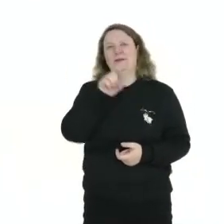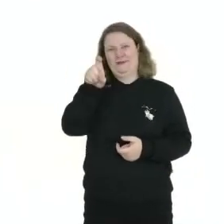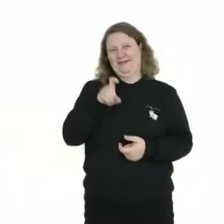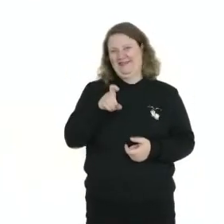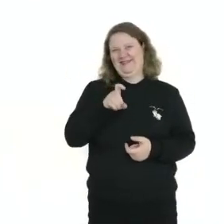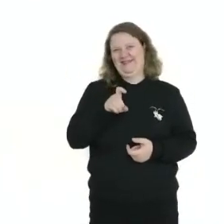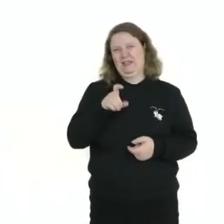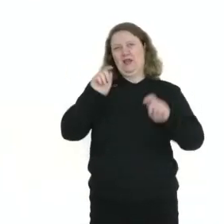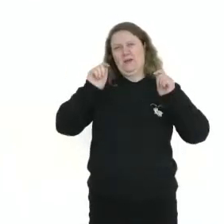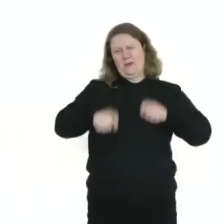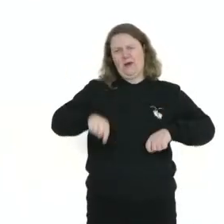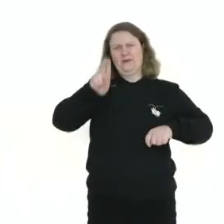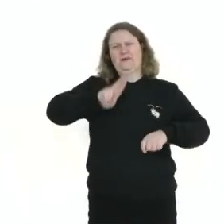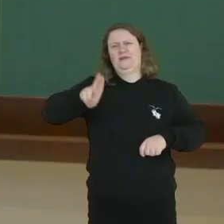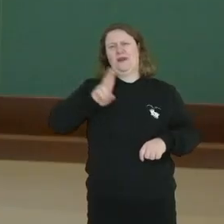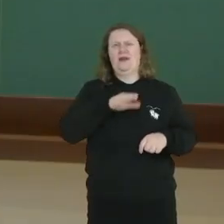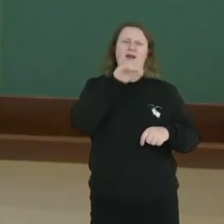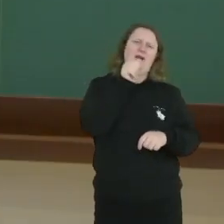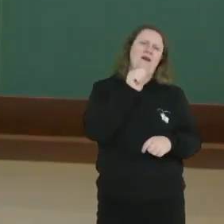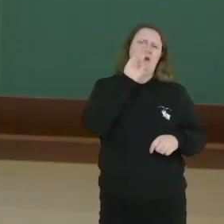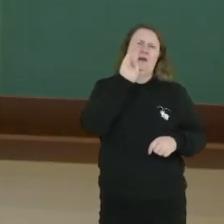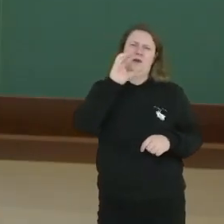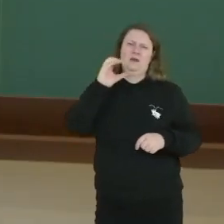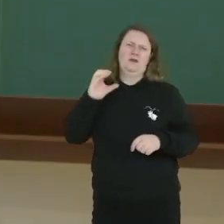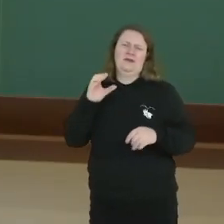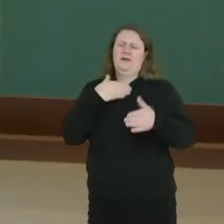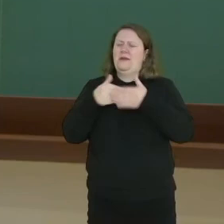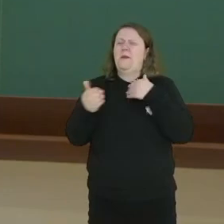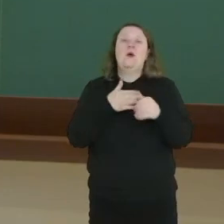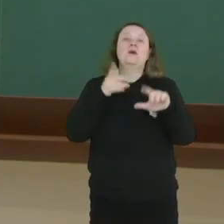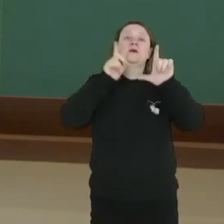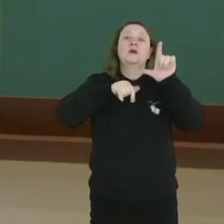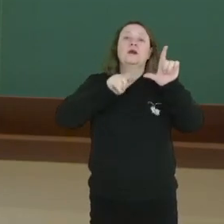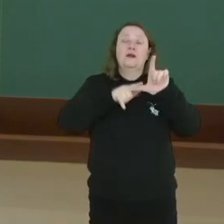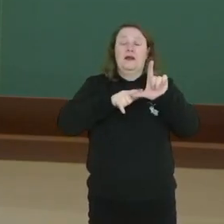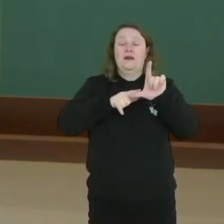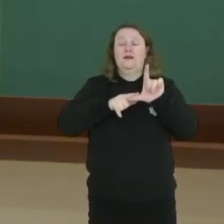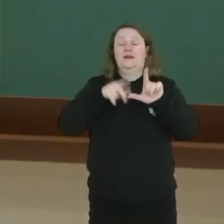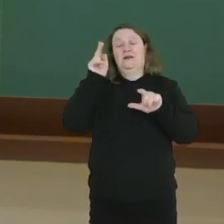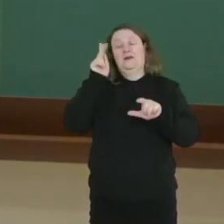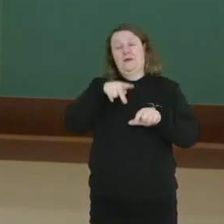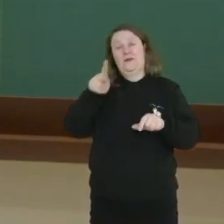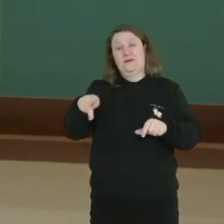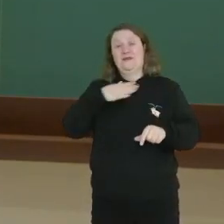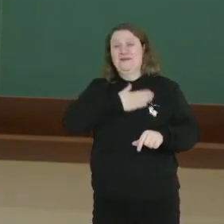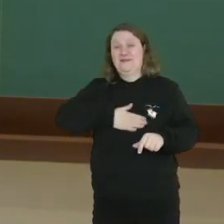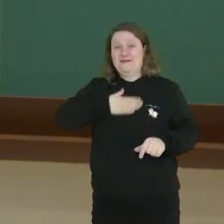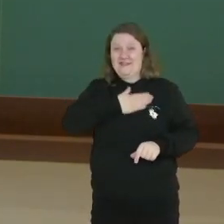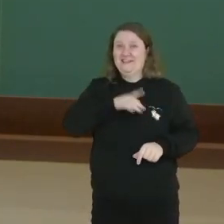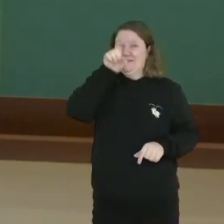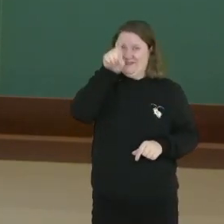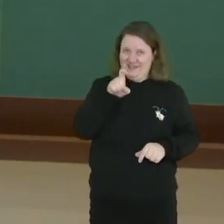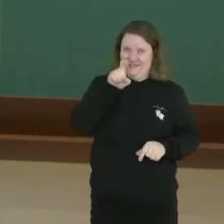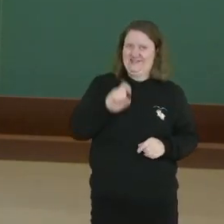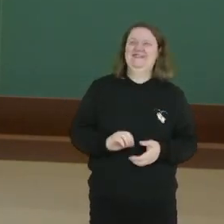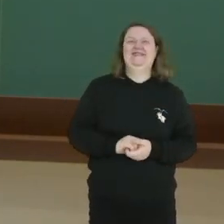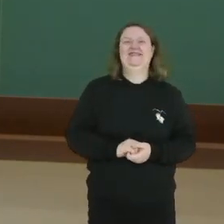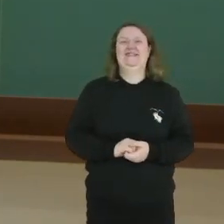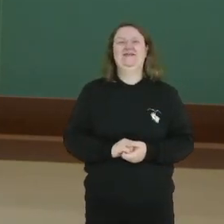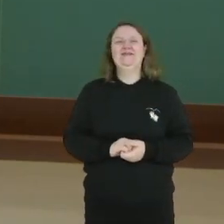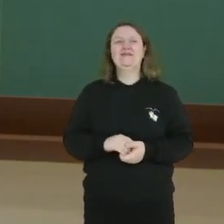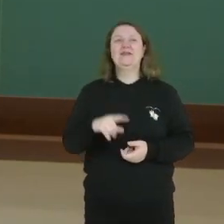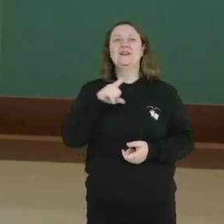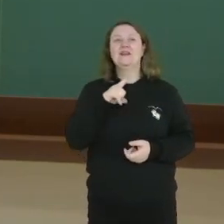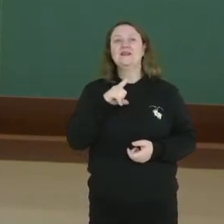Quiser usar A, B, M, C, a letra que você quiser, tá bom? Então, ó, eu tenho um triângulo